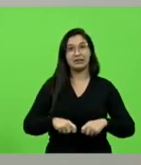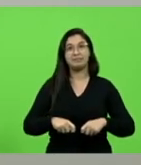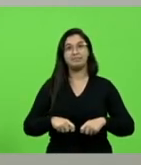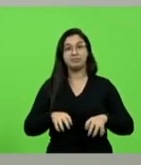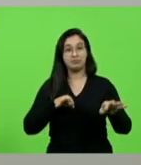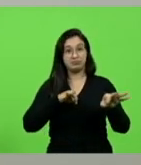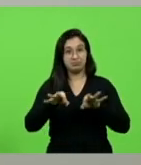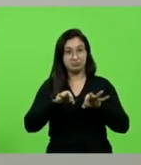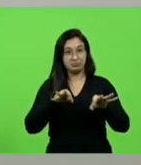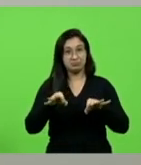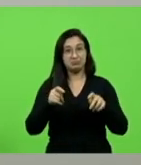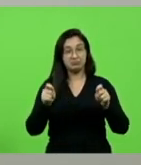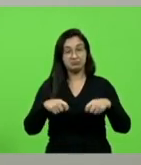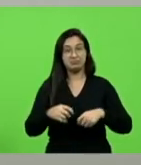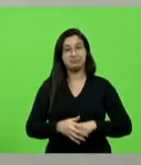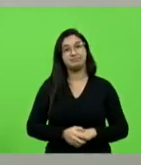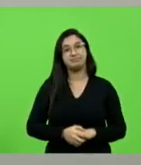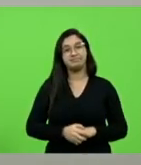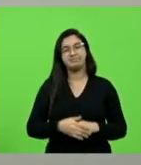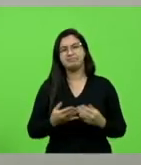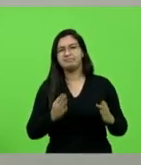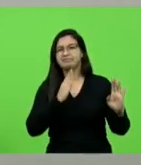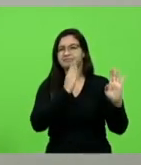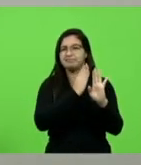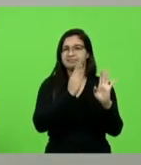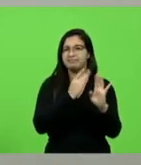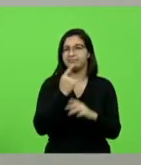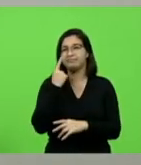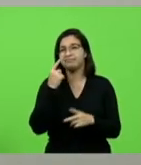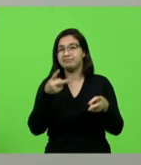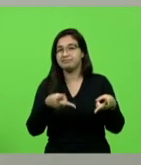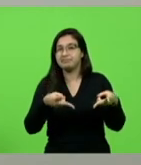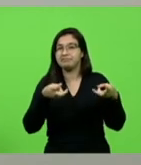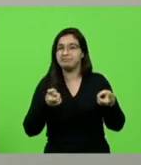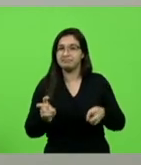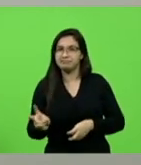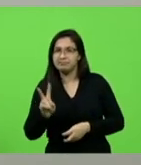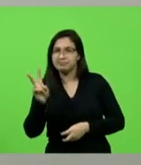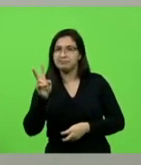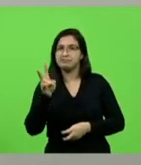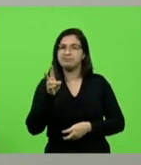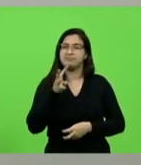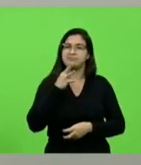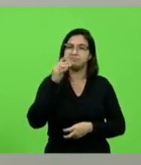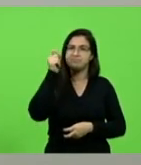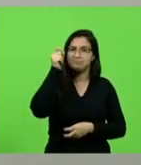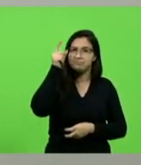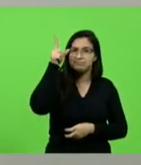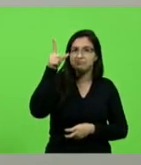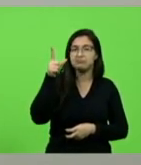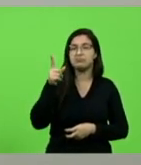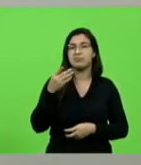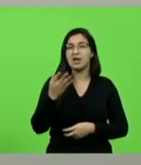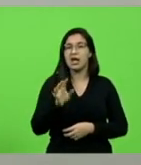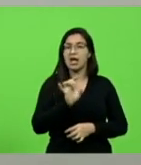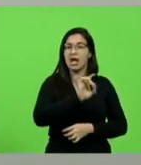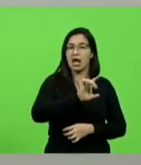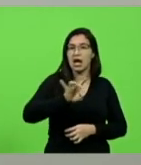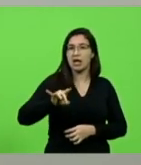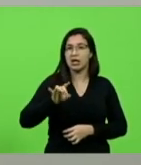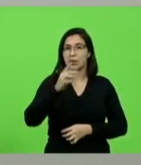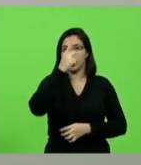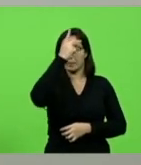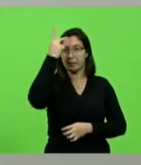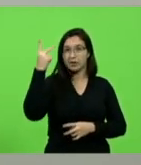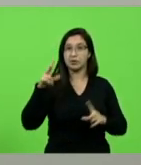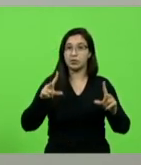organização. E aí nós vamos verificar que os valores, os conhecimentos são externalizados pelos indivíduos e, como tal,